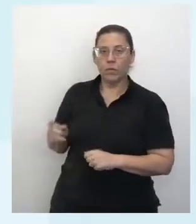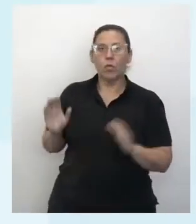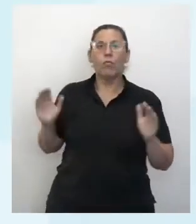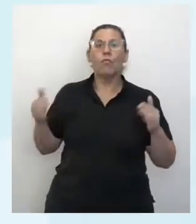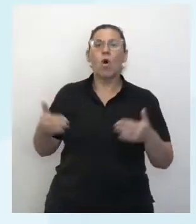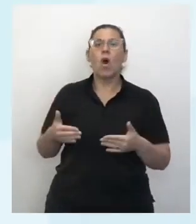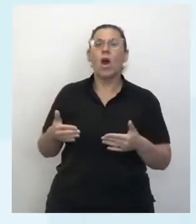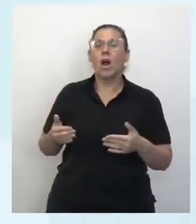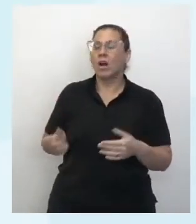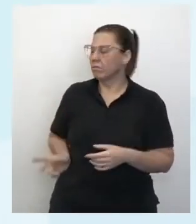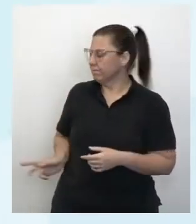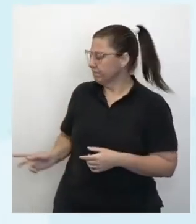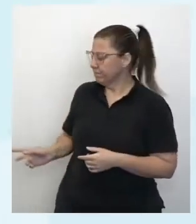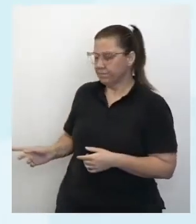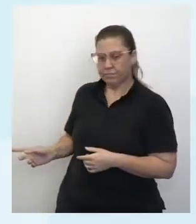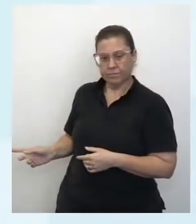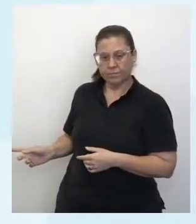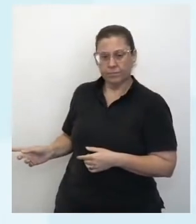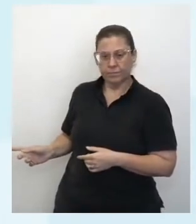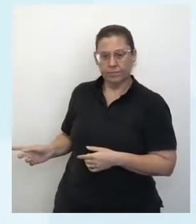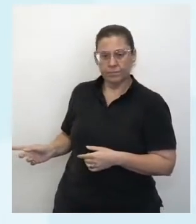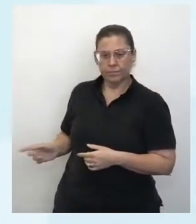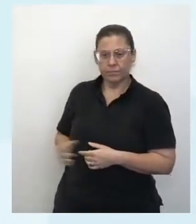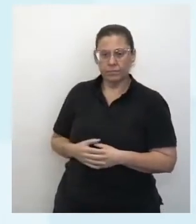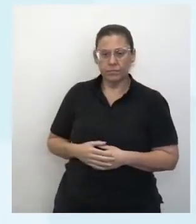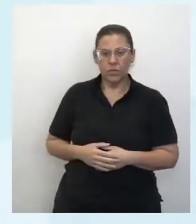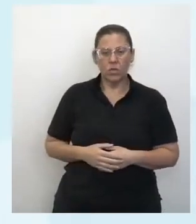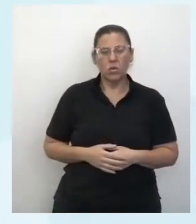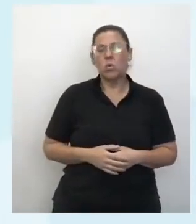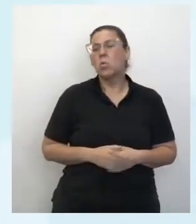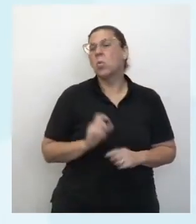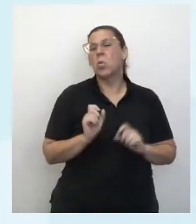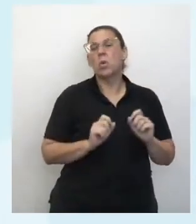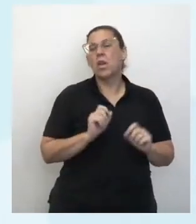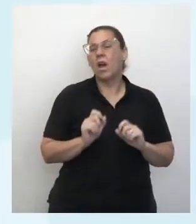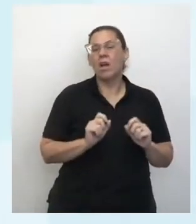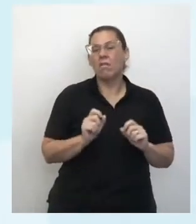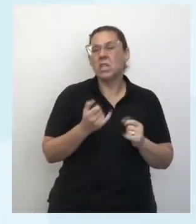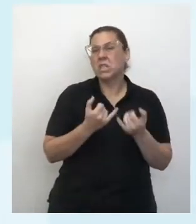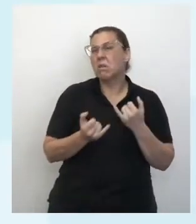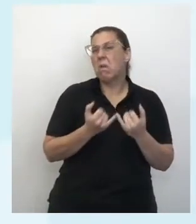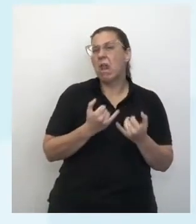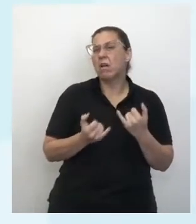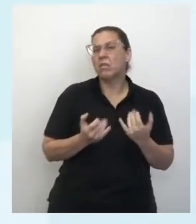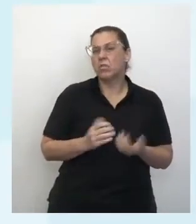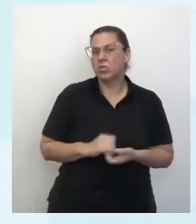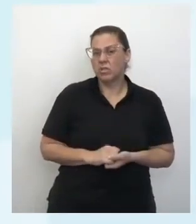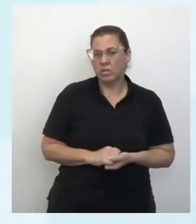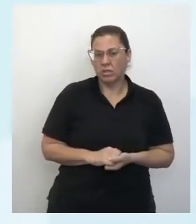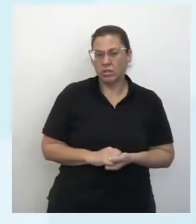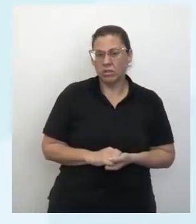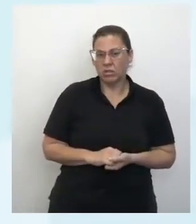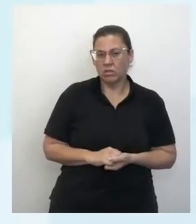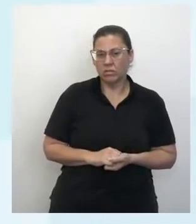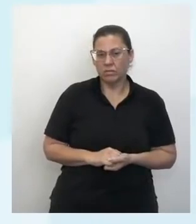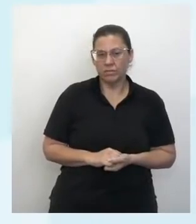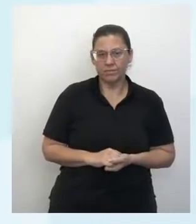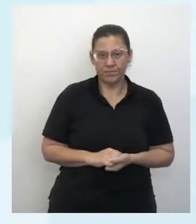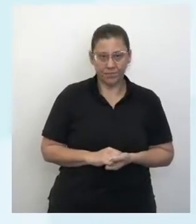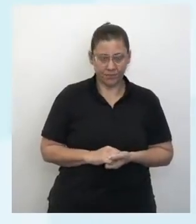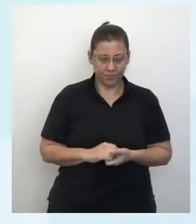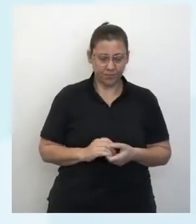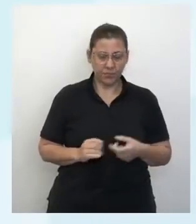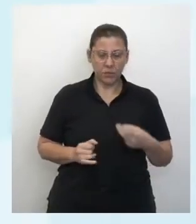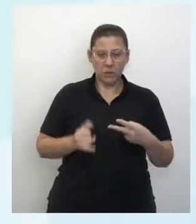dos triângulos semelhantes. O que é ser semelhante para a gente aqui na matemática, ó? Polígonos